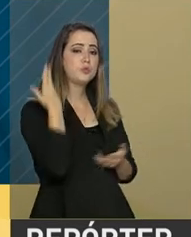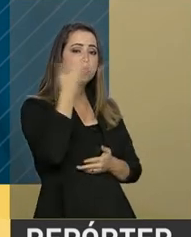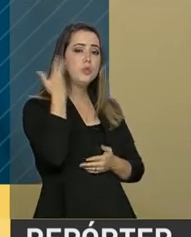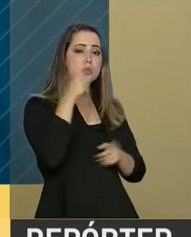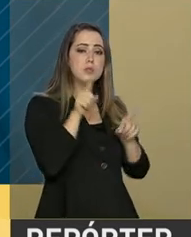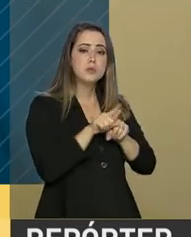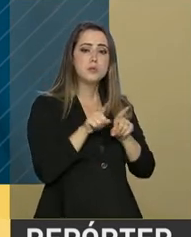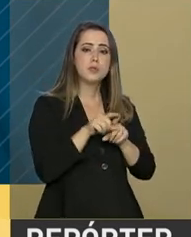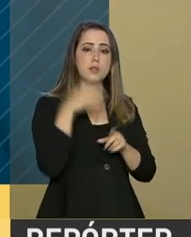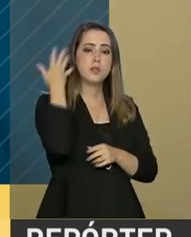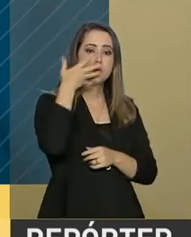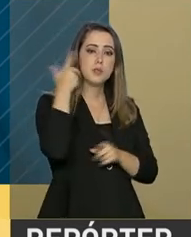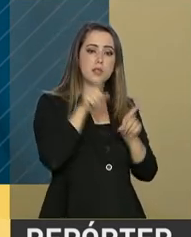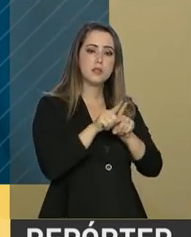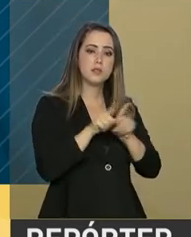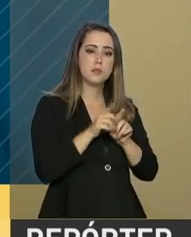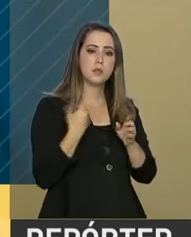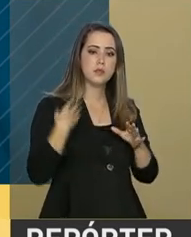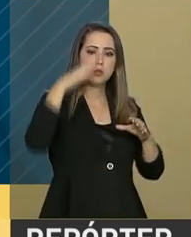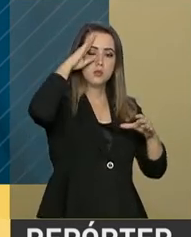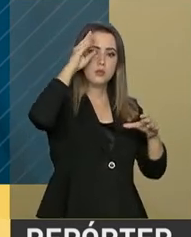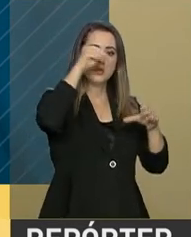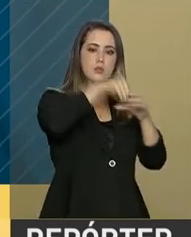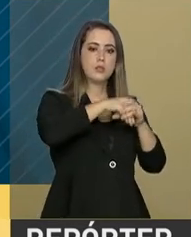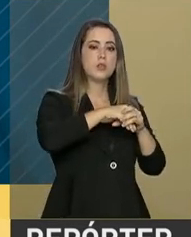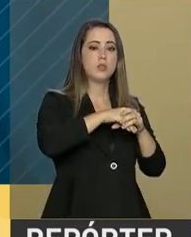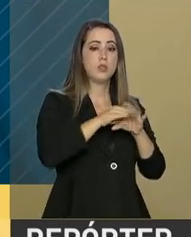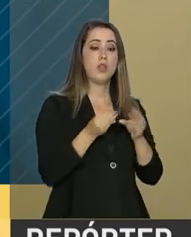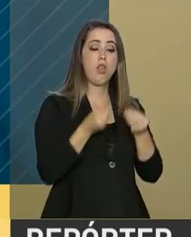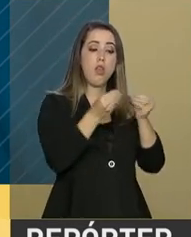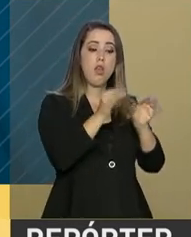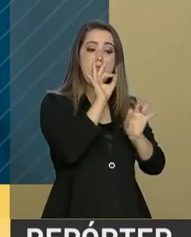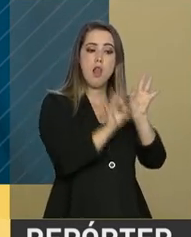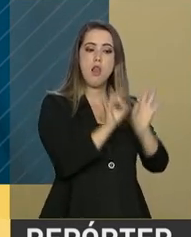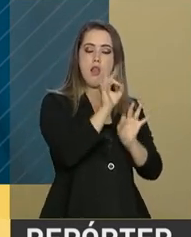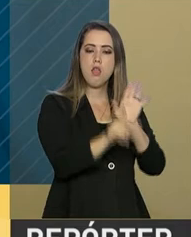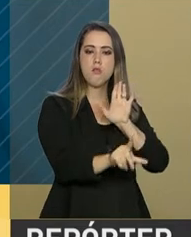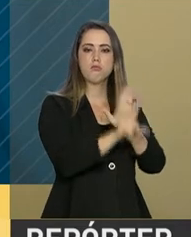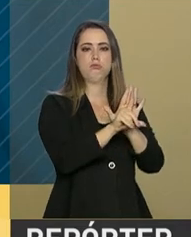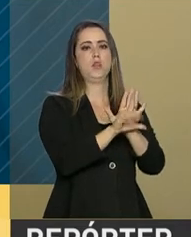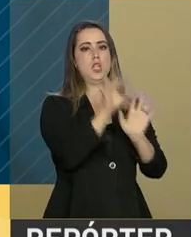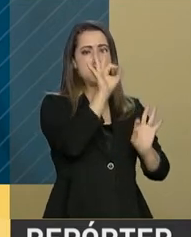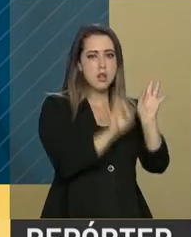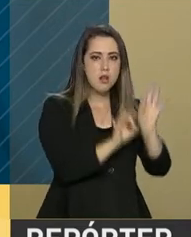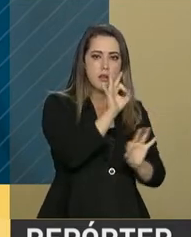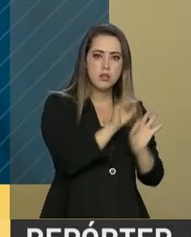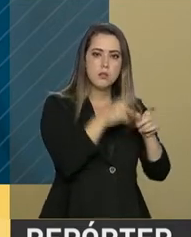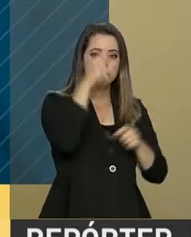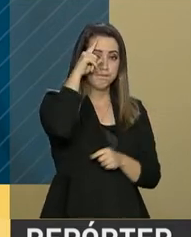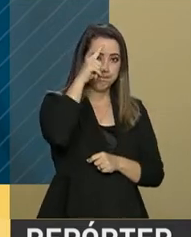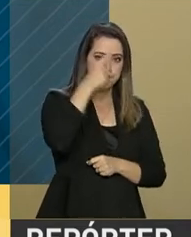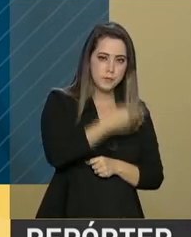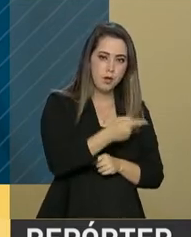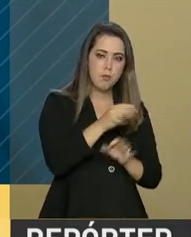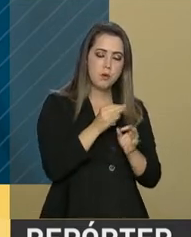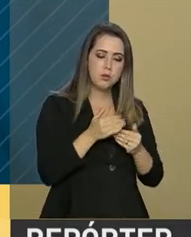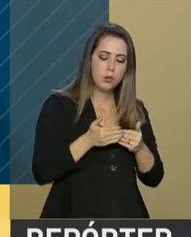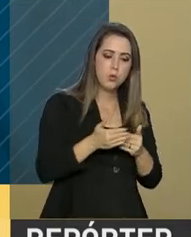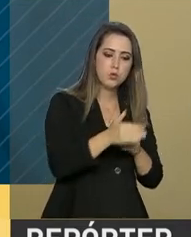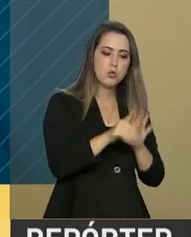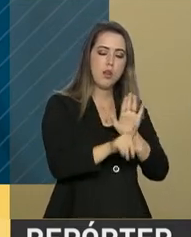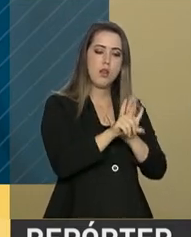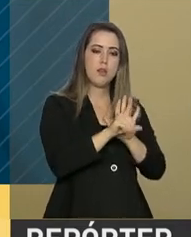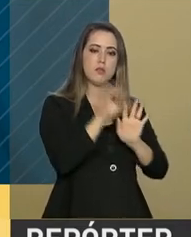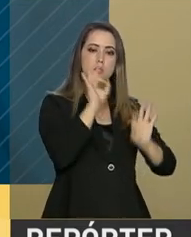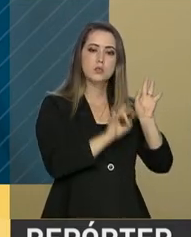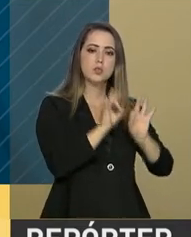também que além da intervenção há também a garantia da lei e da ordem em vigor desde junho do ano passado as pessoas têm dúvidas sobre